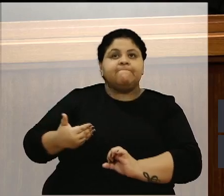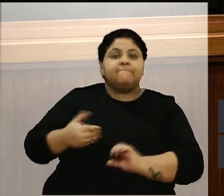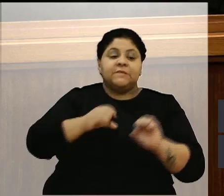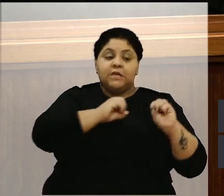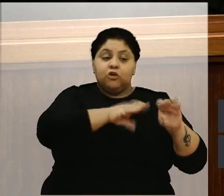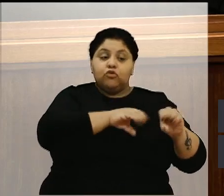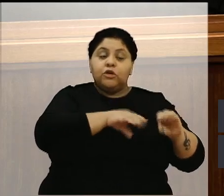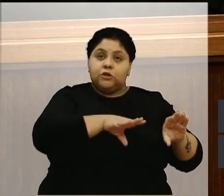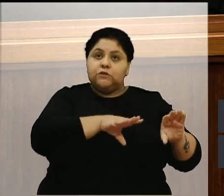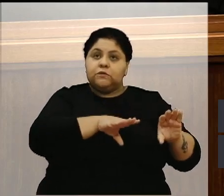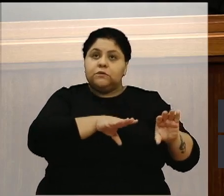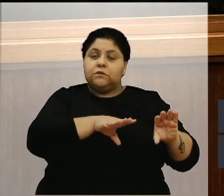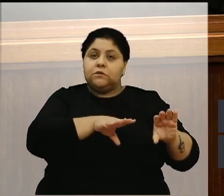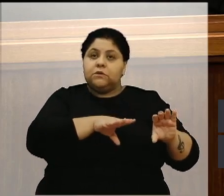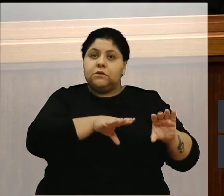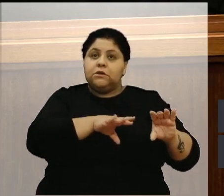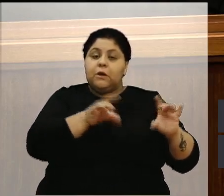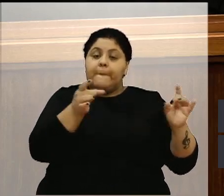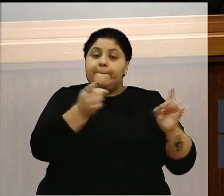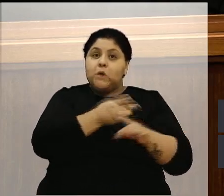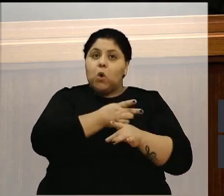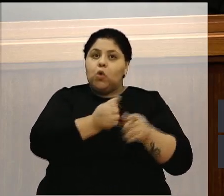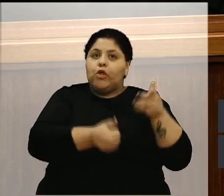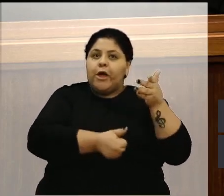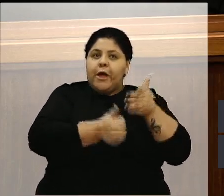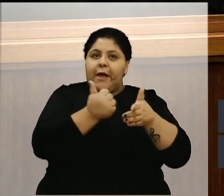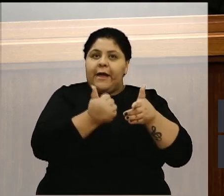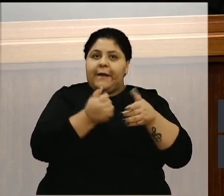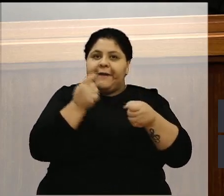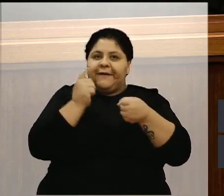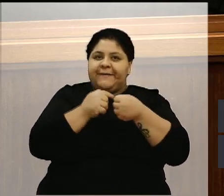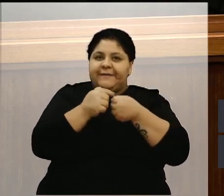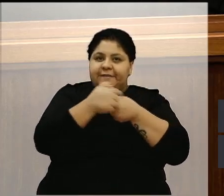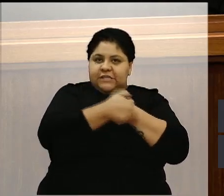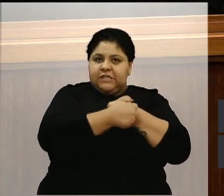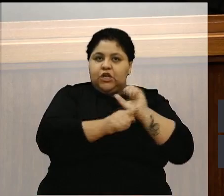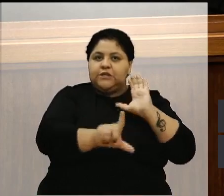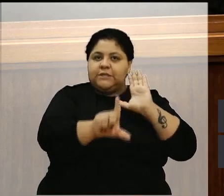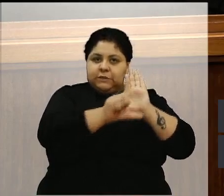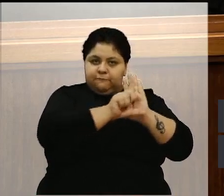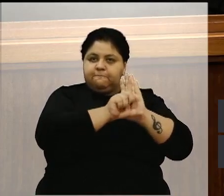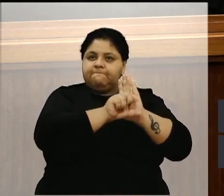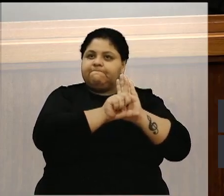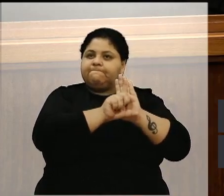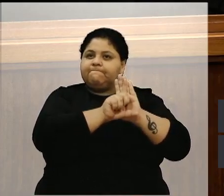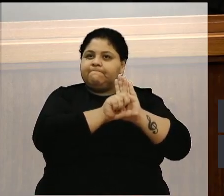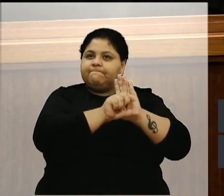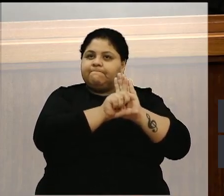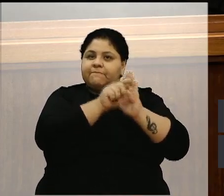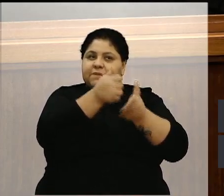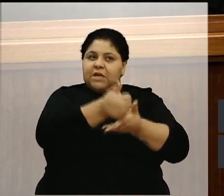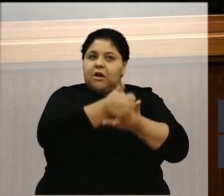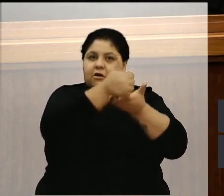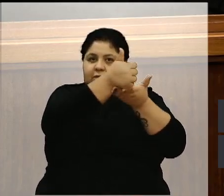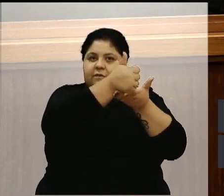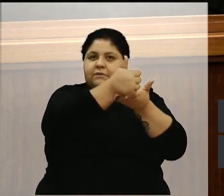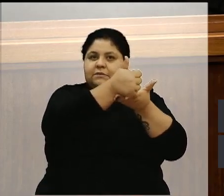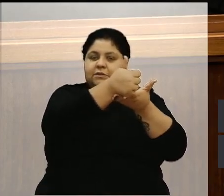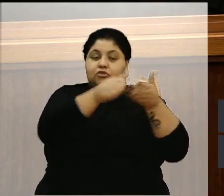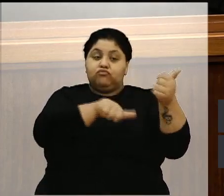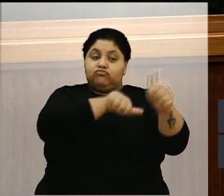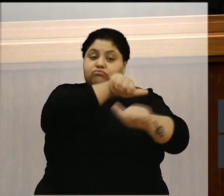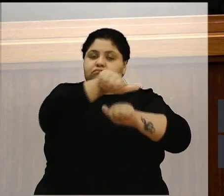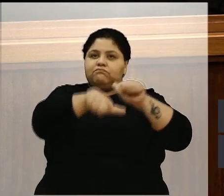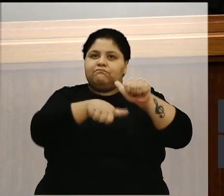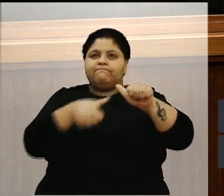e está disposto a melhorar a nossa cidade, a nossa legislação em prol disso, em prol de uma mudança que é